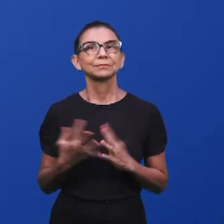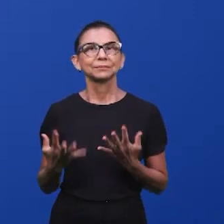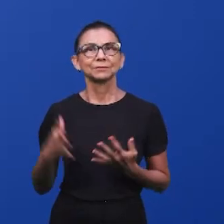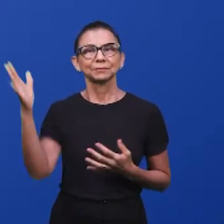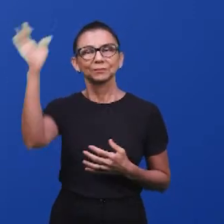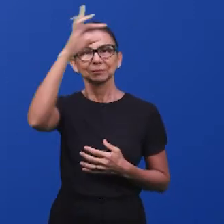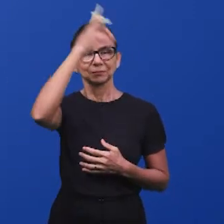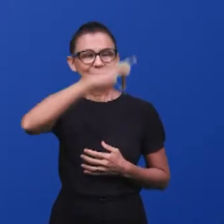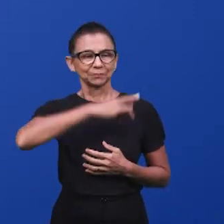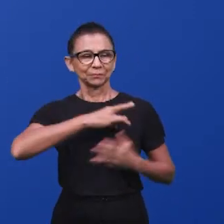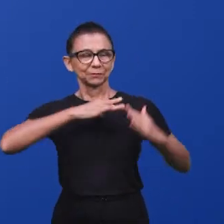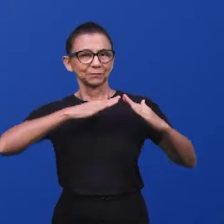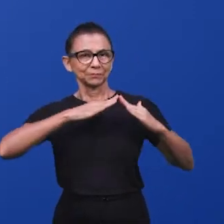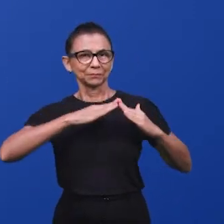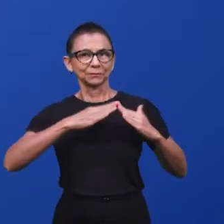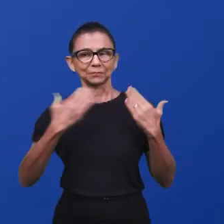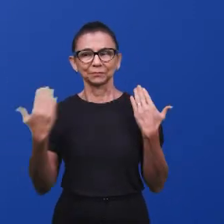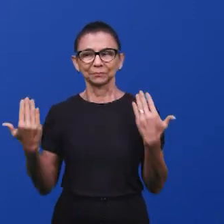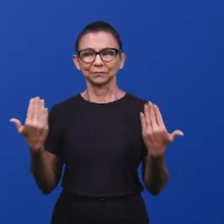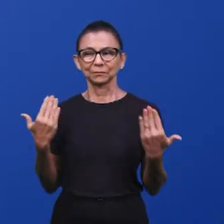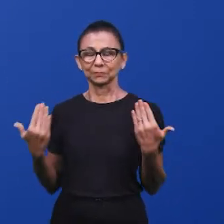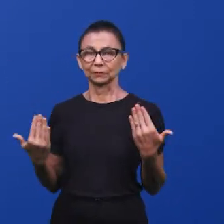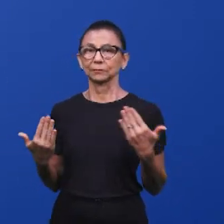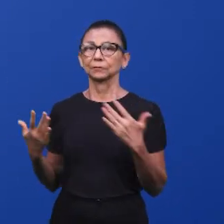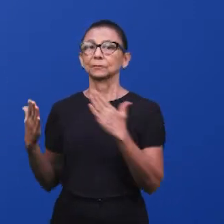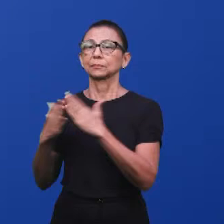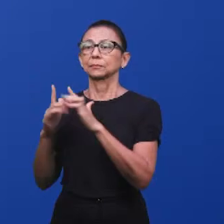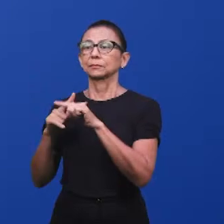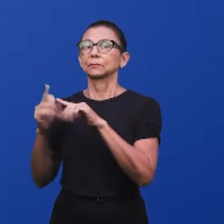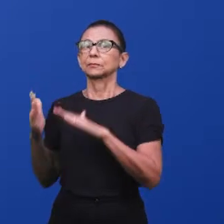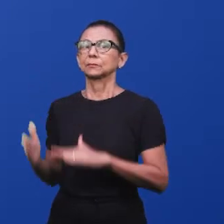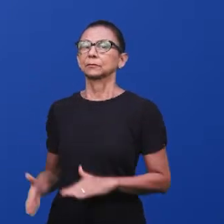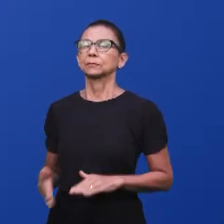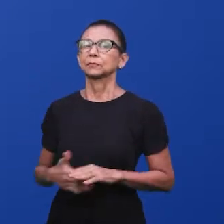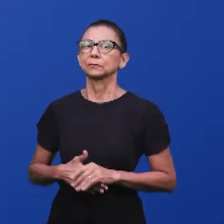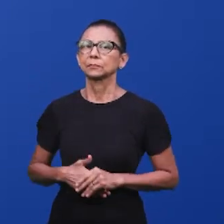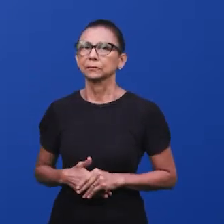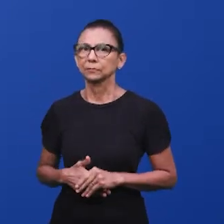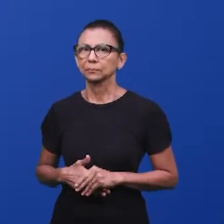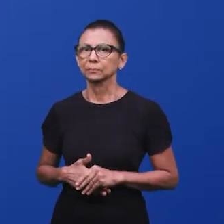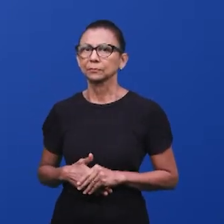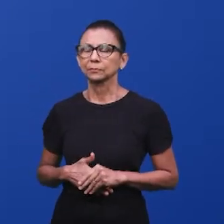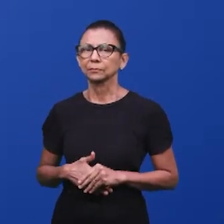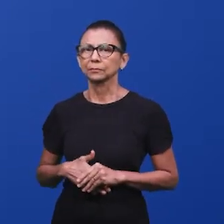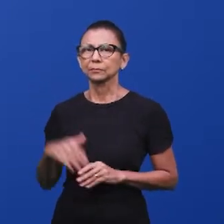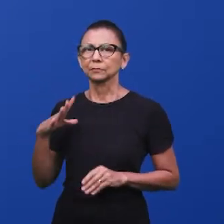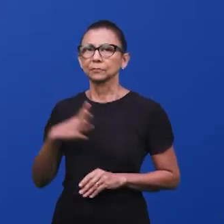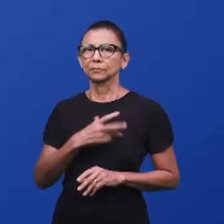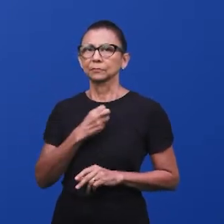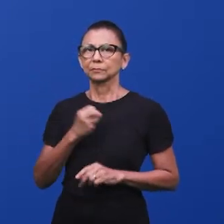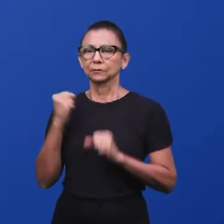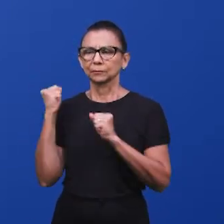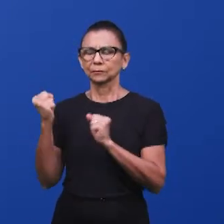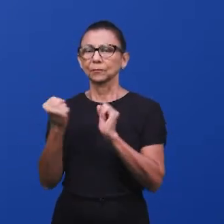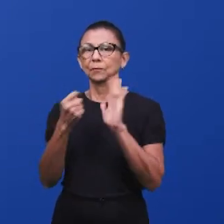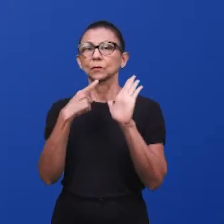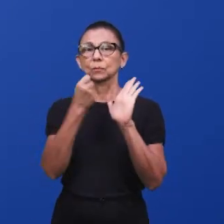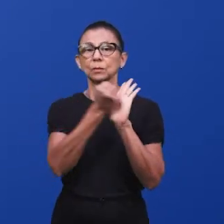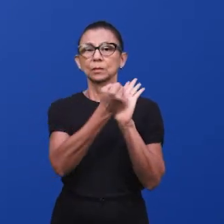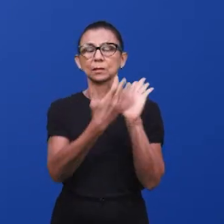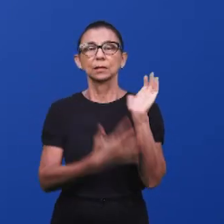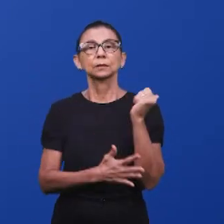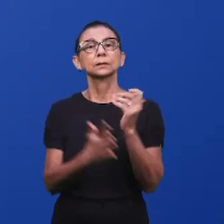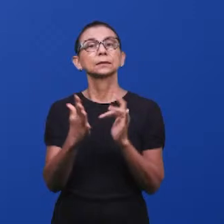fiel é o templo do Espírito Santo. Profeticamente, a igreja fiel alcançou a redenção pelo poder do sangue de